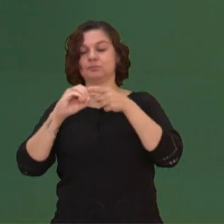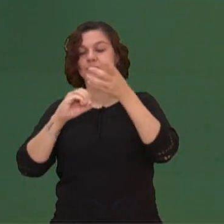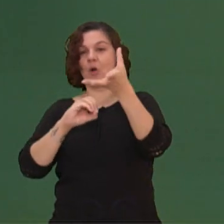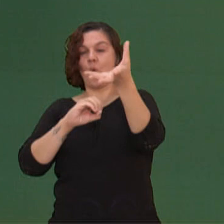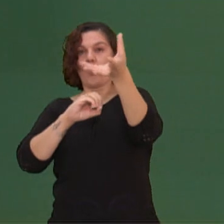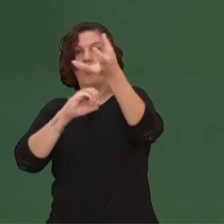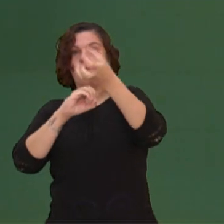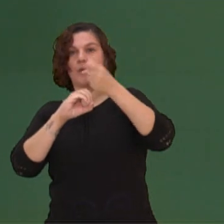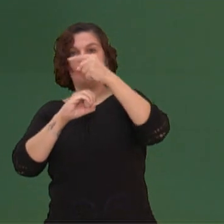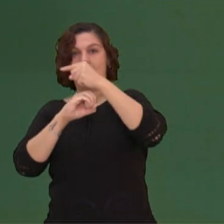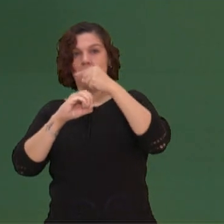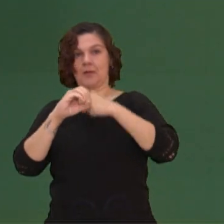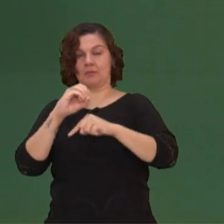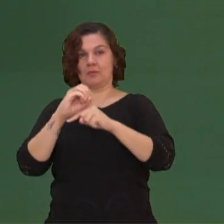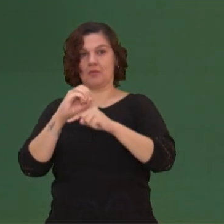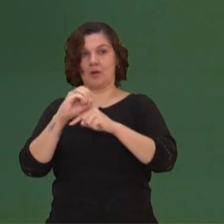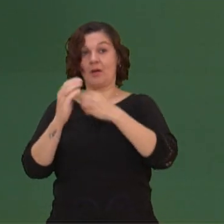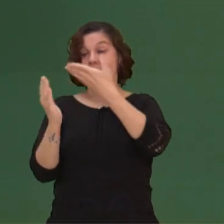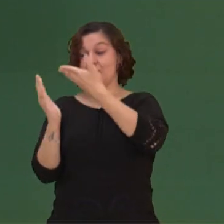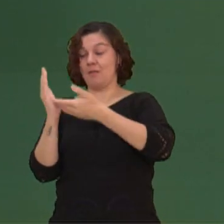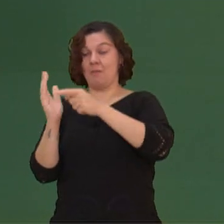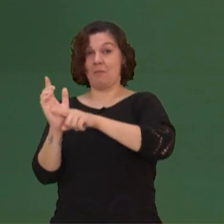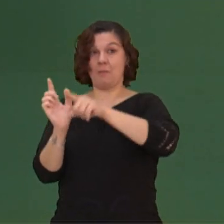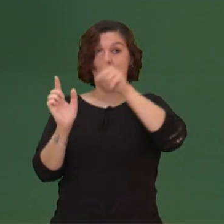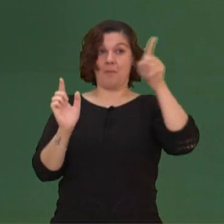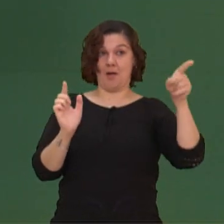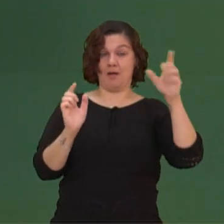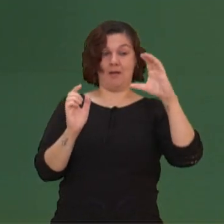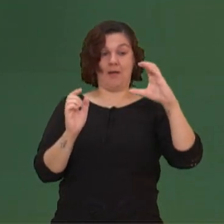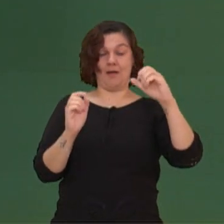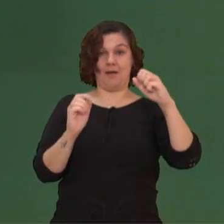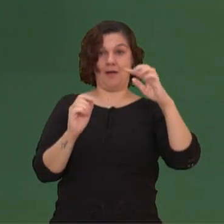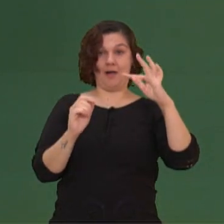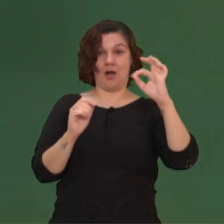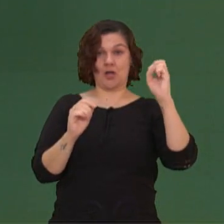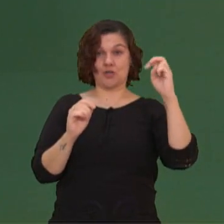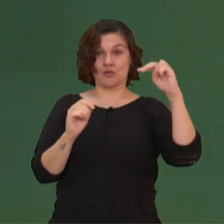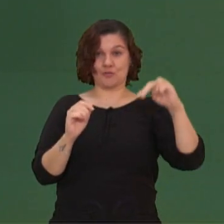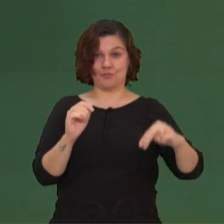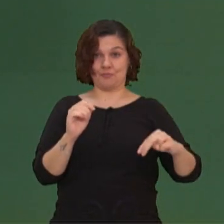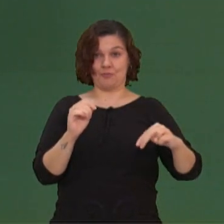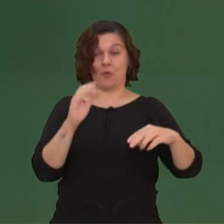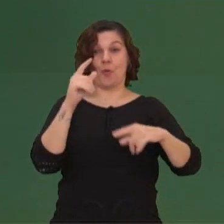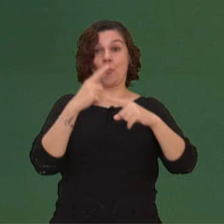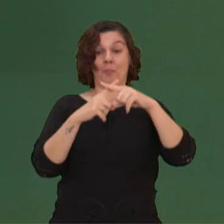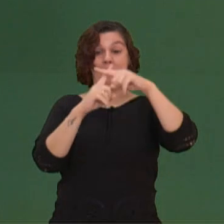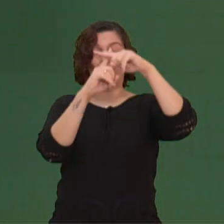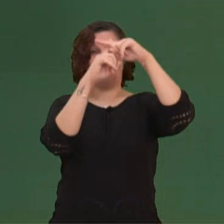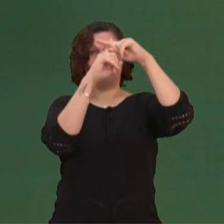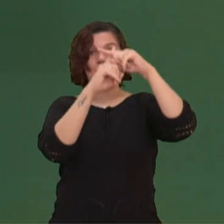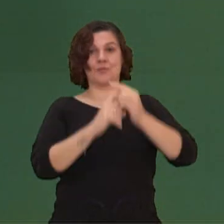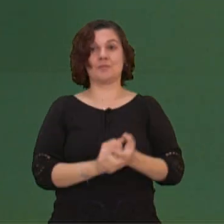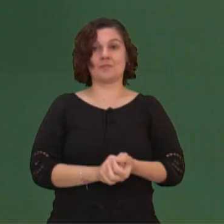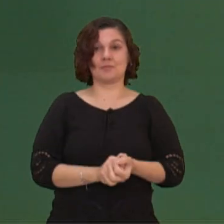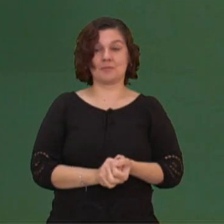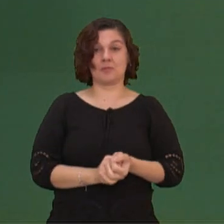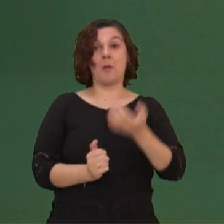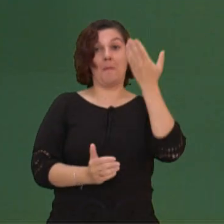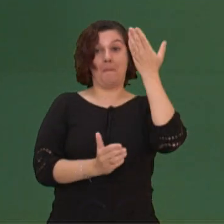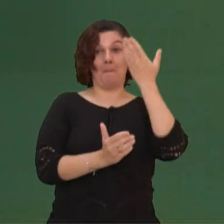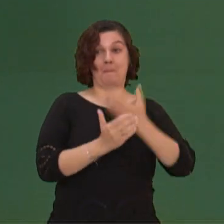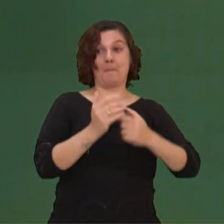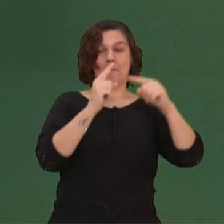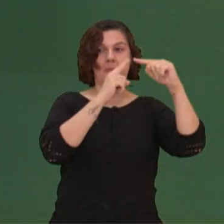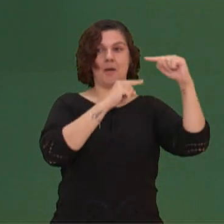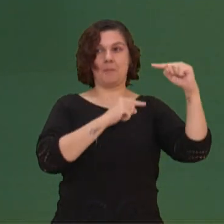ânion. Se ele perdesse, ele seria um cátion, porque ele tem mais cargas positivas. Como ele tem